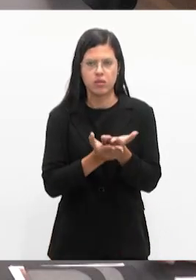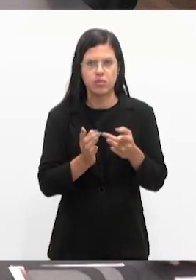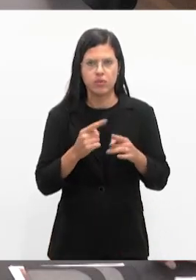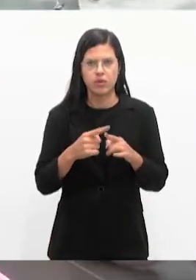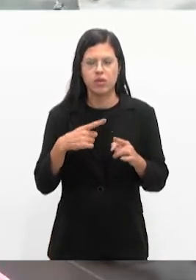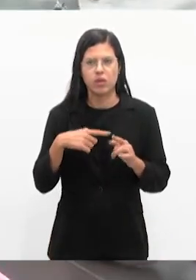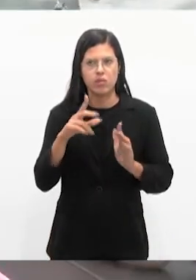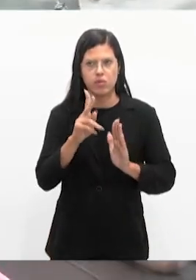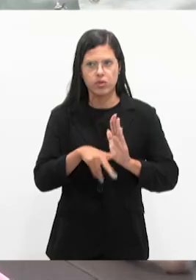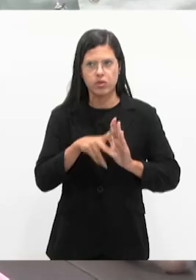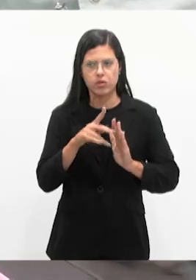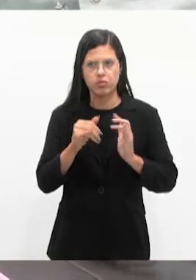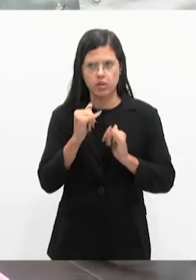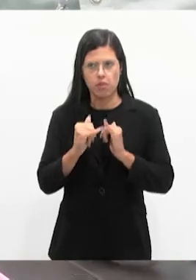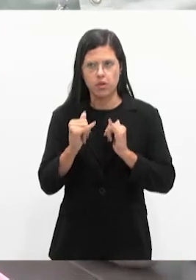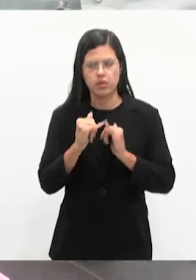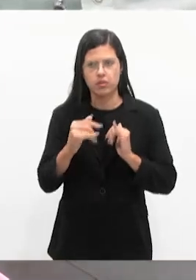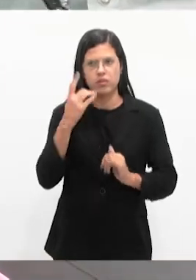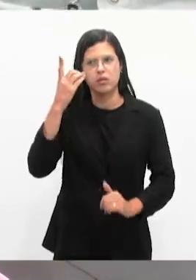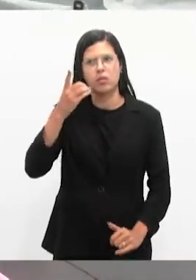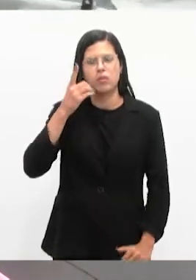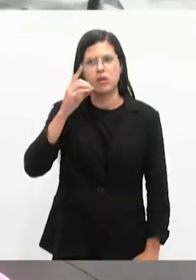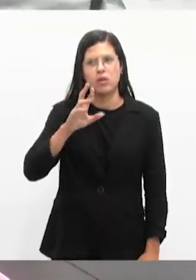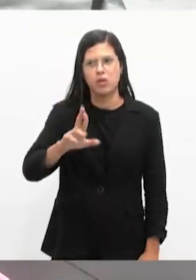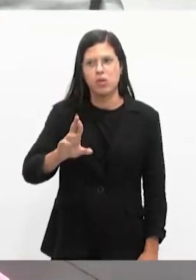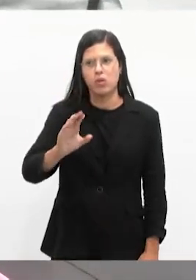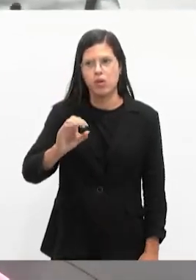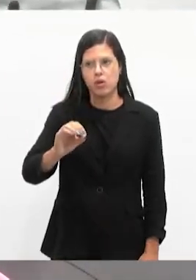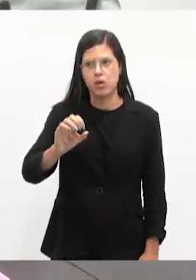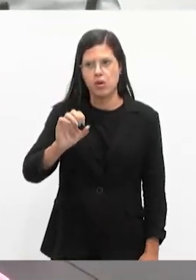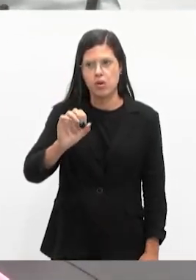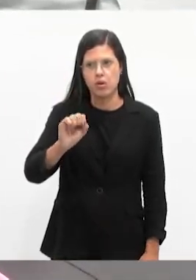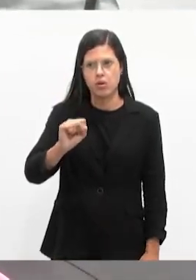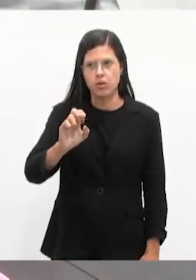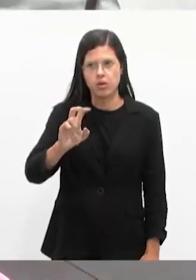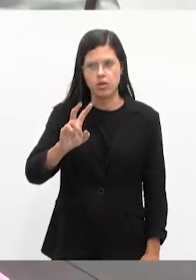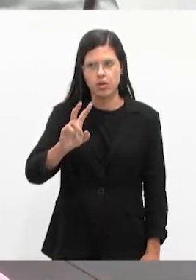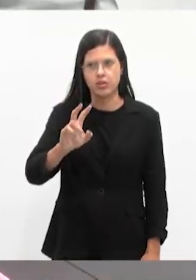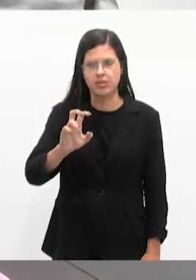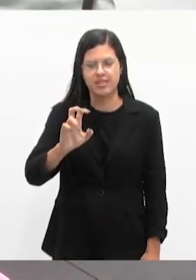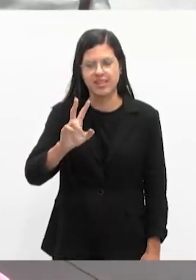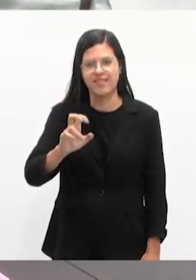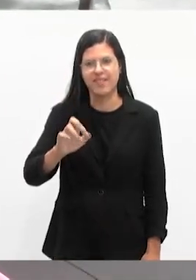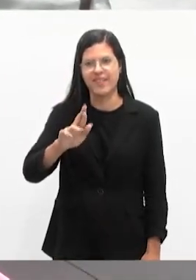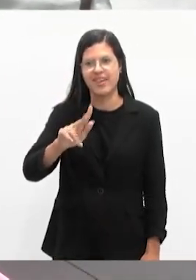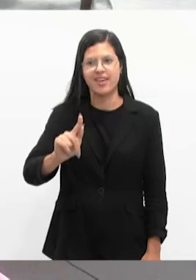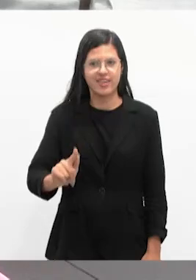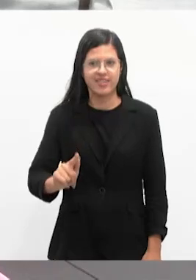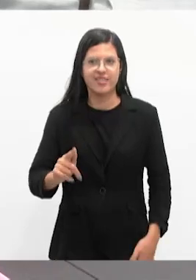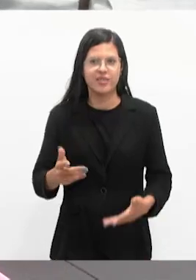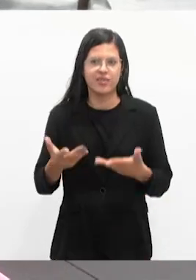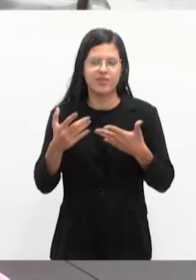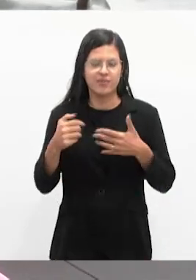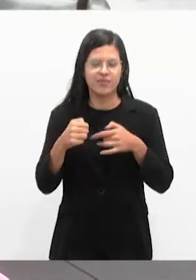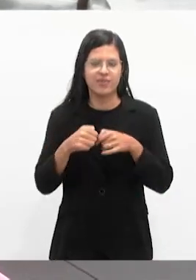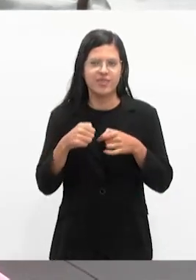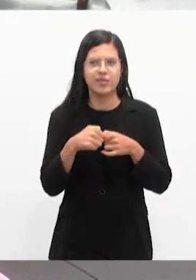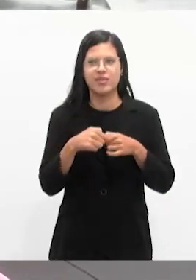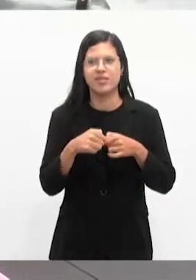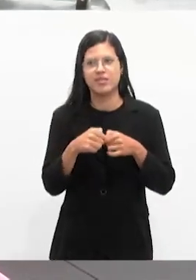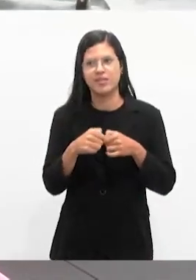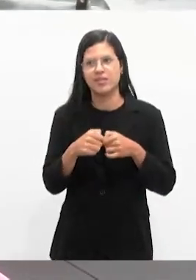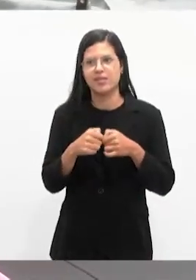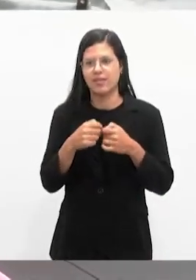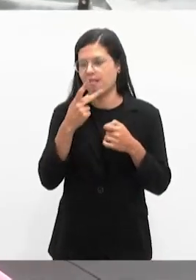projeto semelhante do deputado Rosenberg. Agora eu queria fazer uma observação exatamente sobre isso, porque o projeto